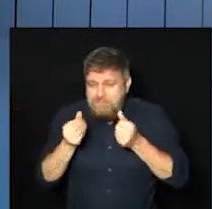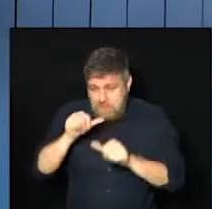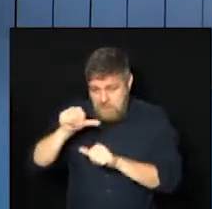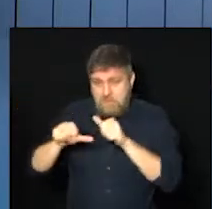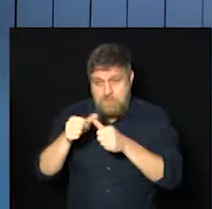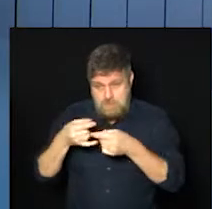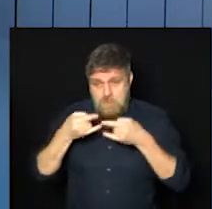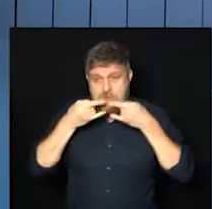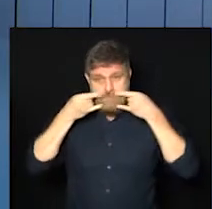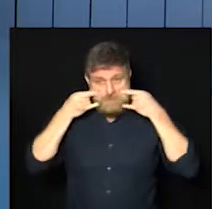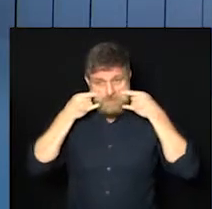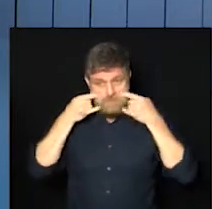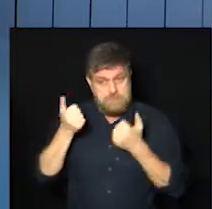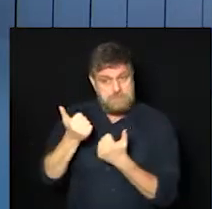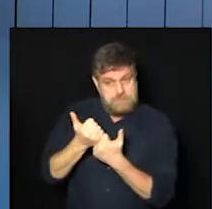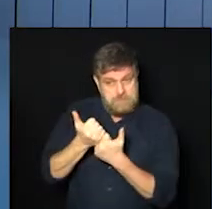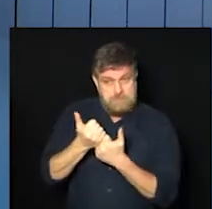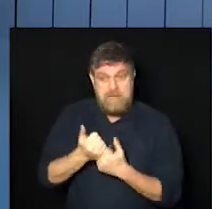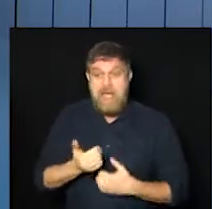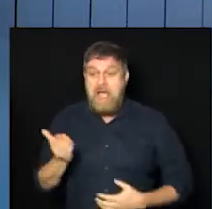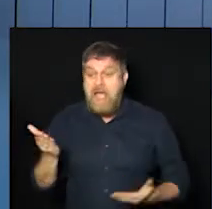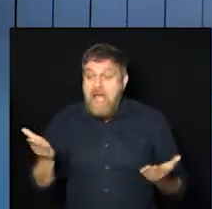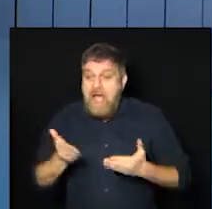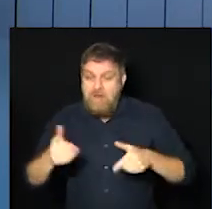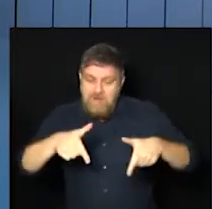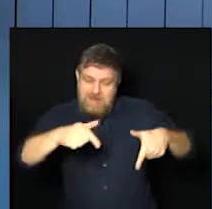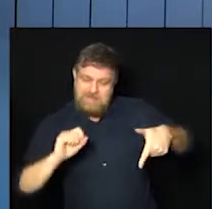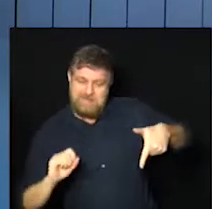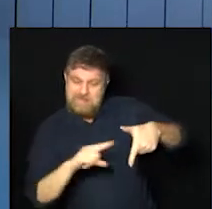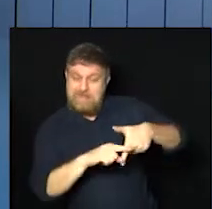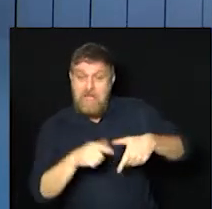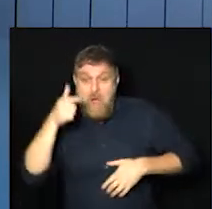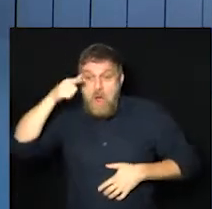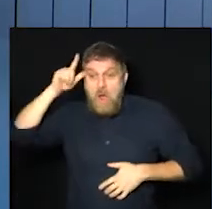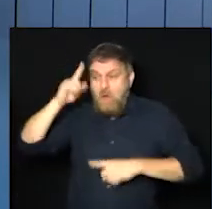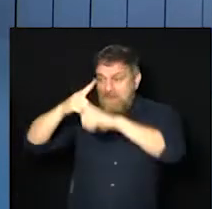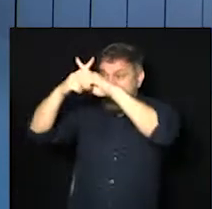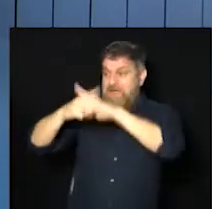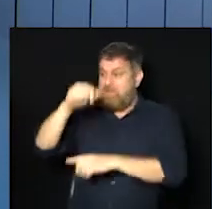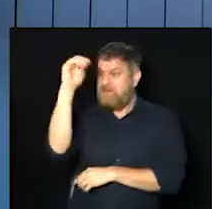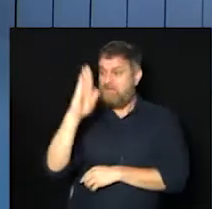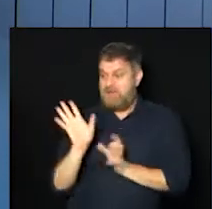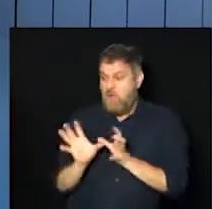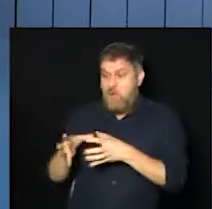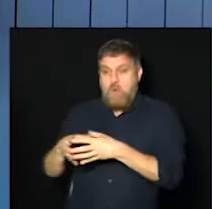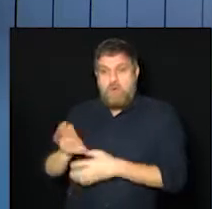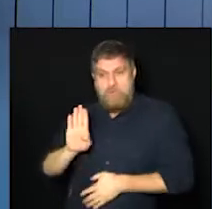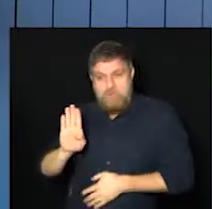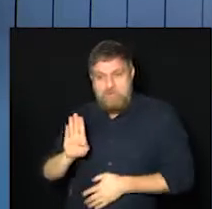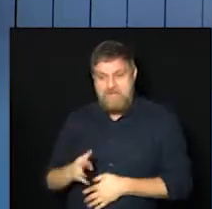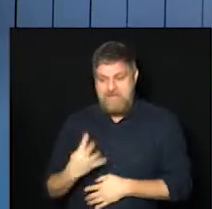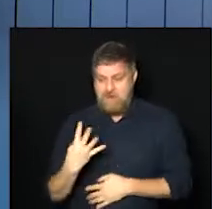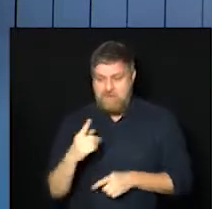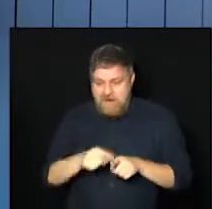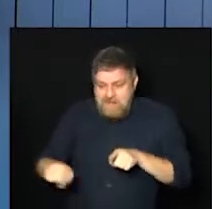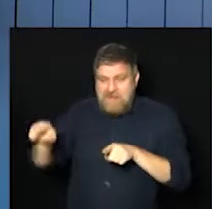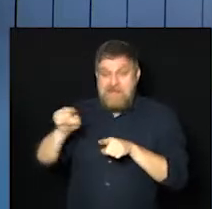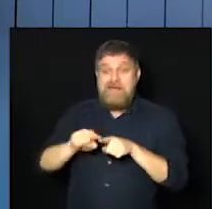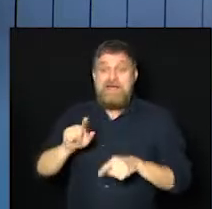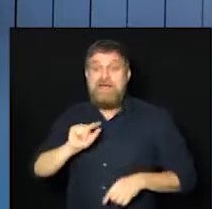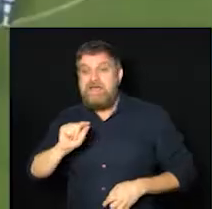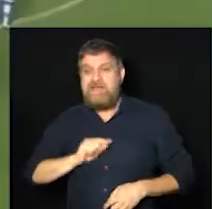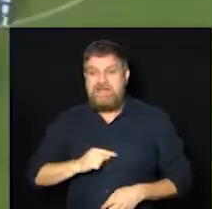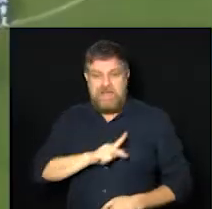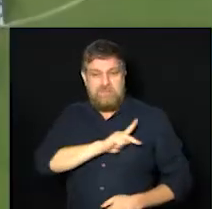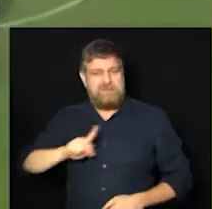trocar. Vamos balançar as redes. Ontem foi dia de Campeonato Brasileiro da Série B, quarta rodada, e a Ponte Preta se